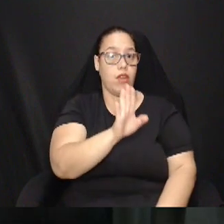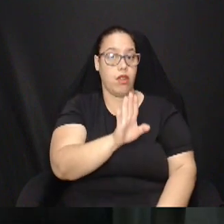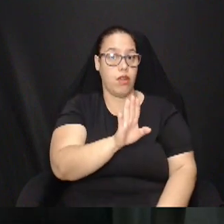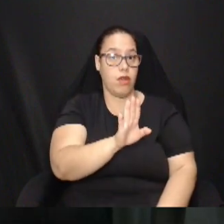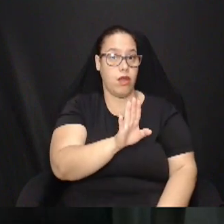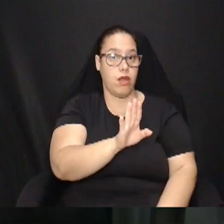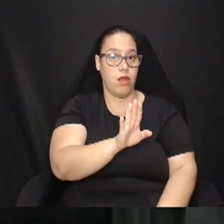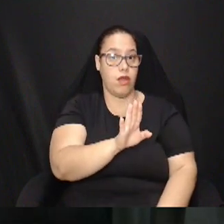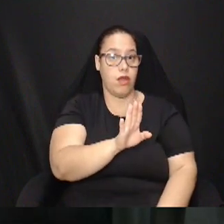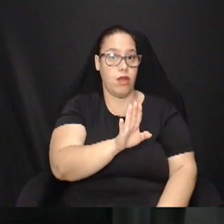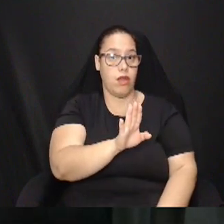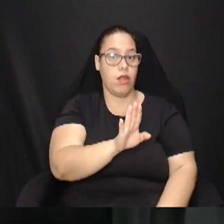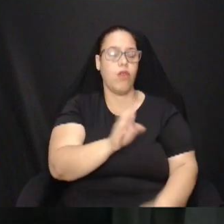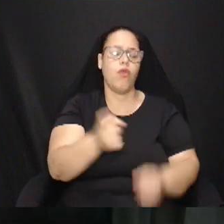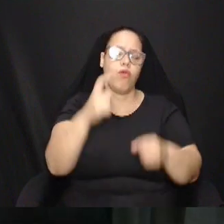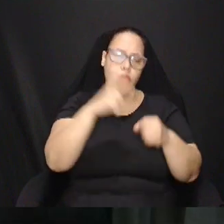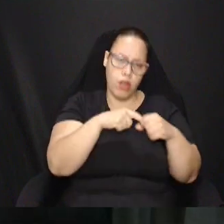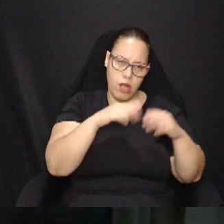para su casa.